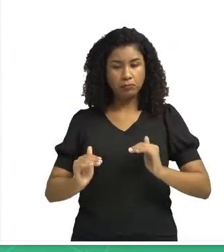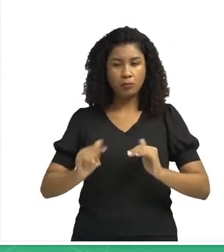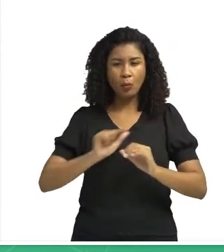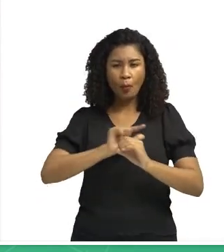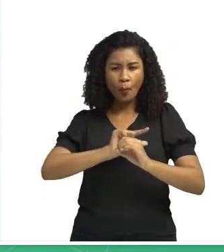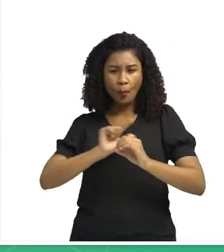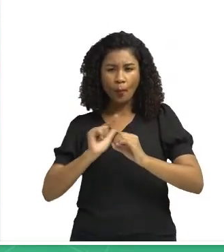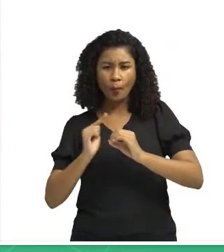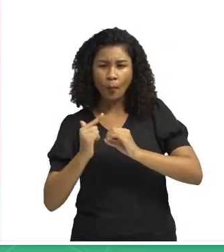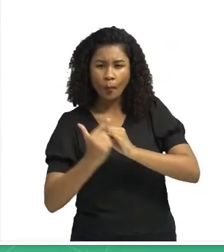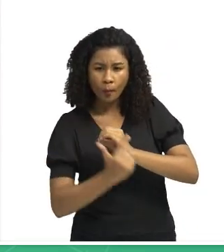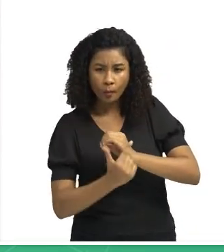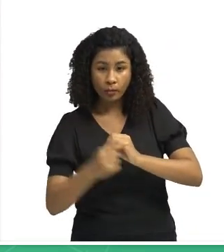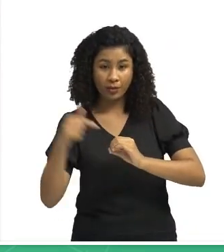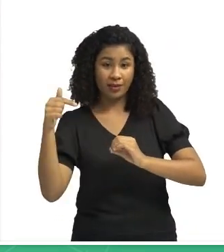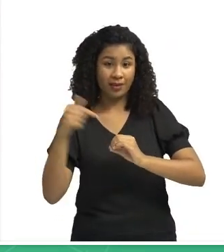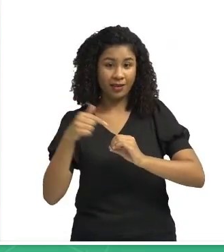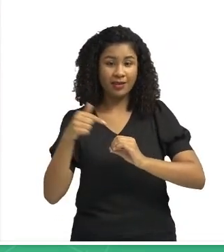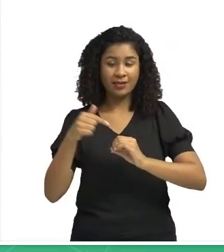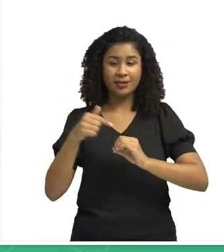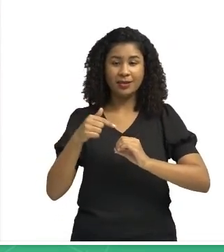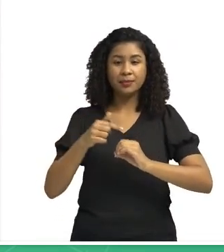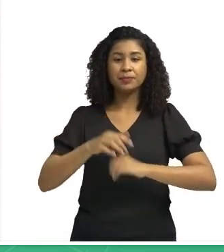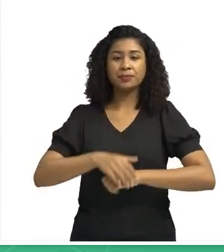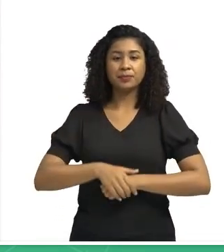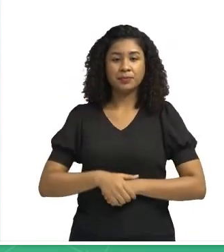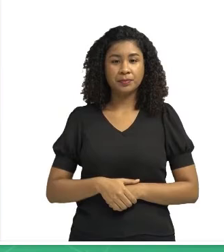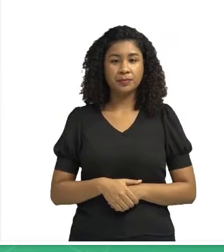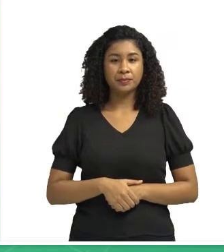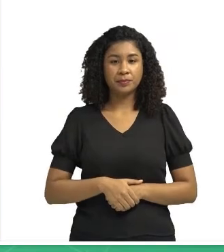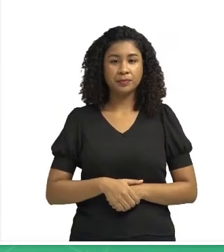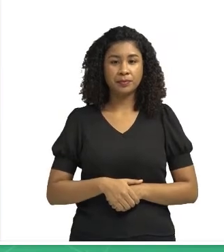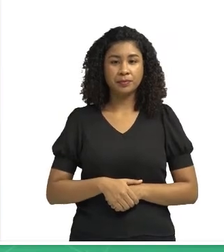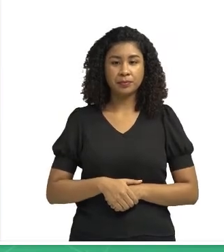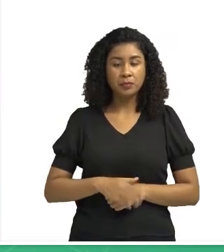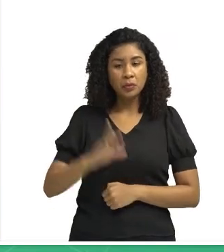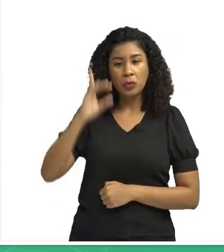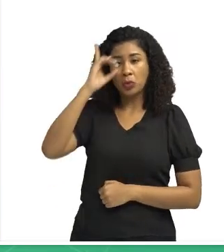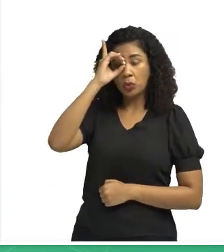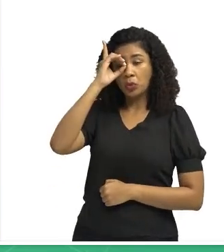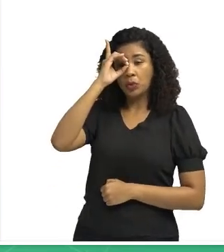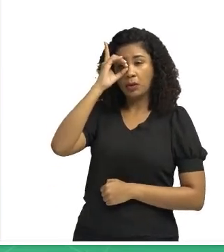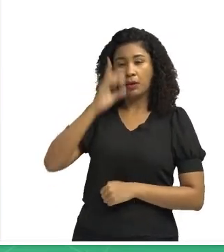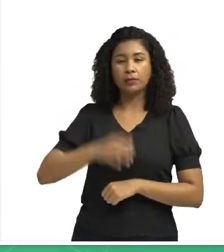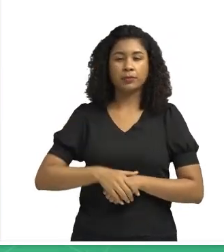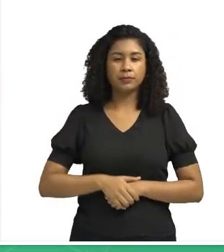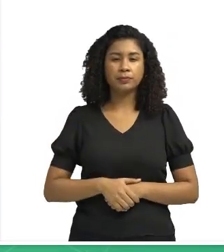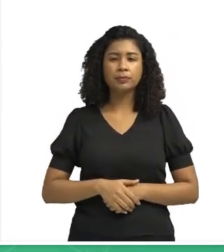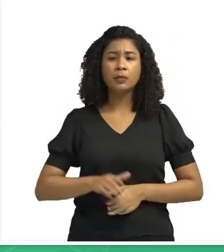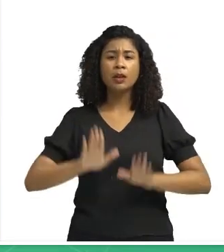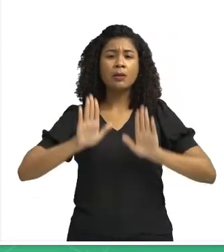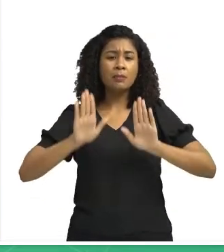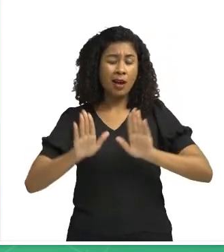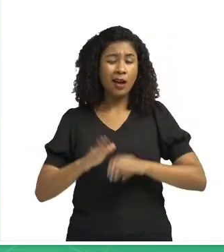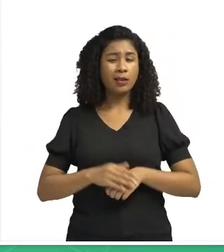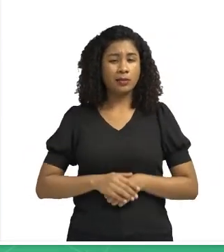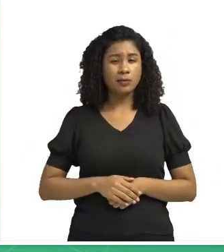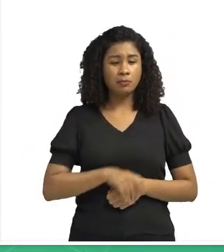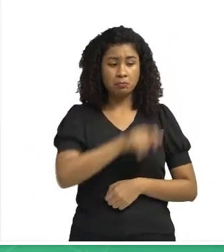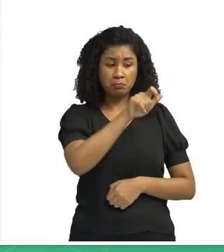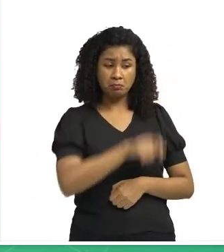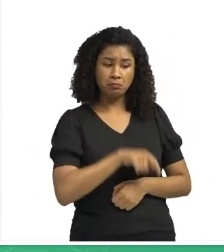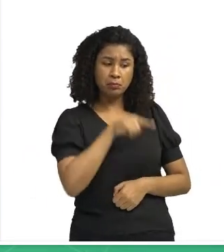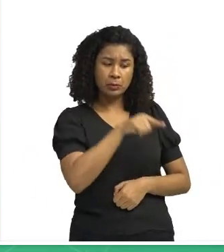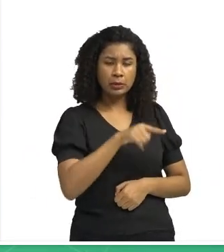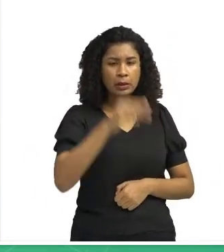Esse modelo do Thomson, ele derruba a ideia de que o átomo é